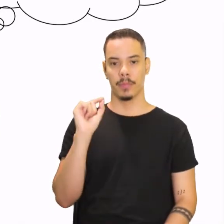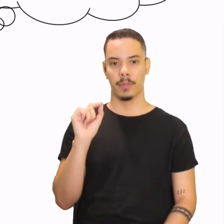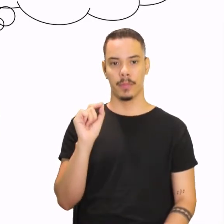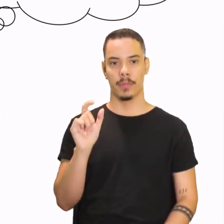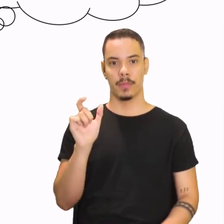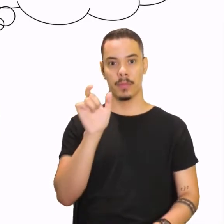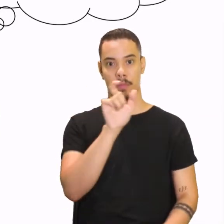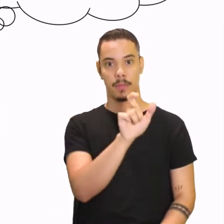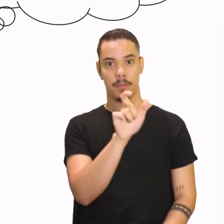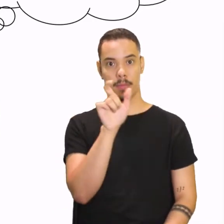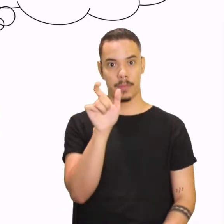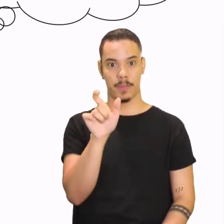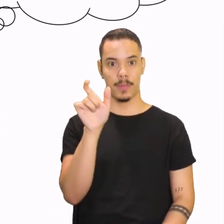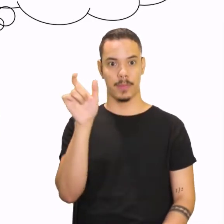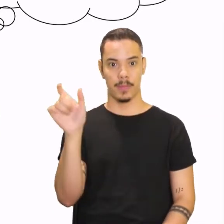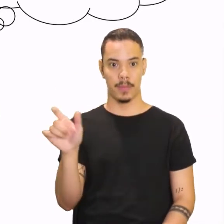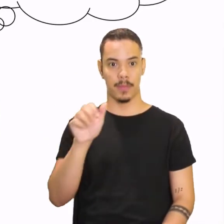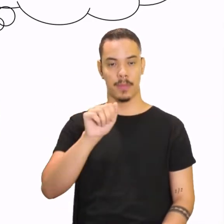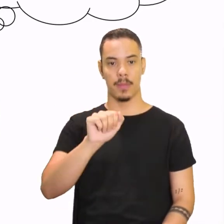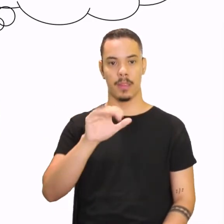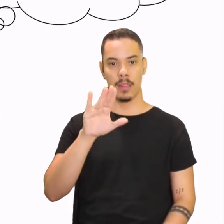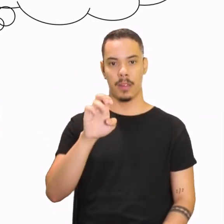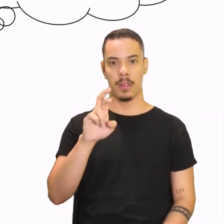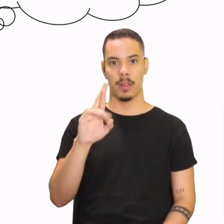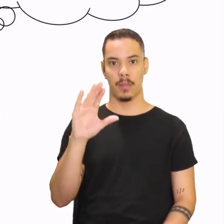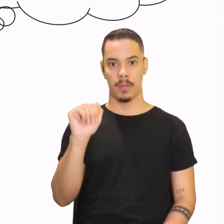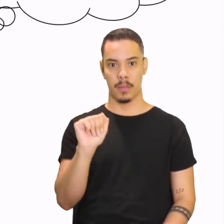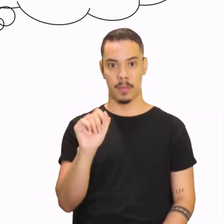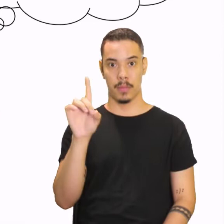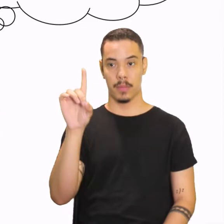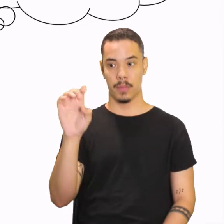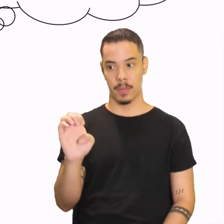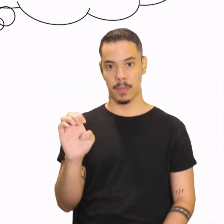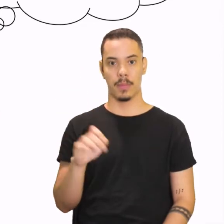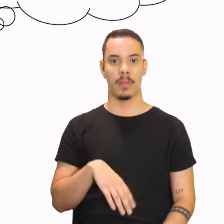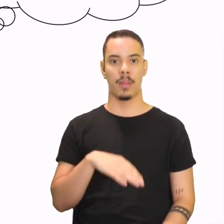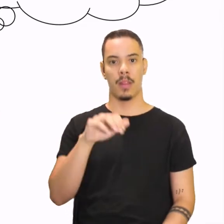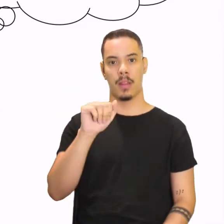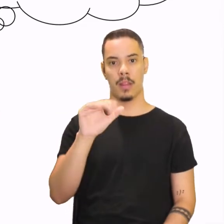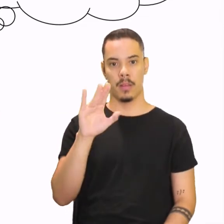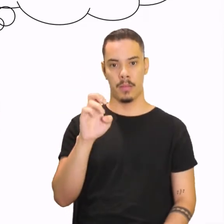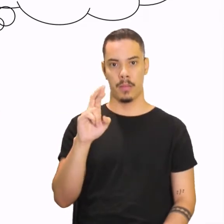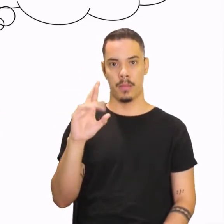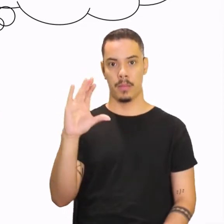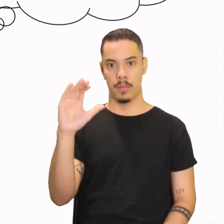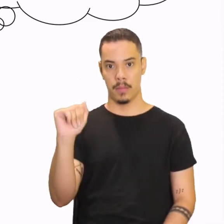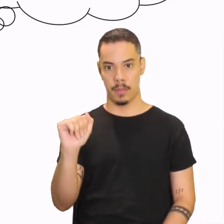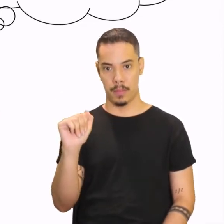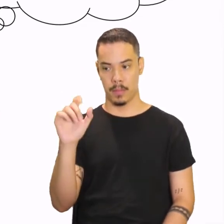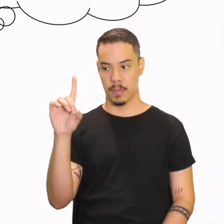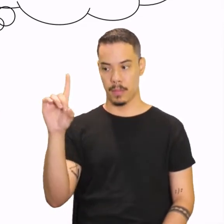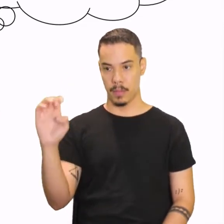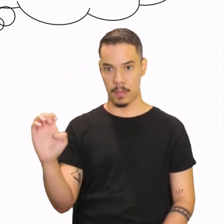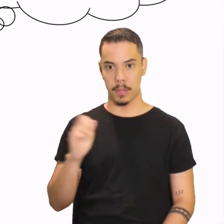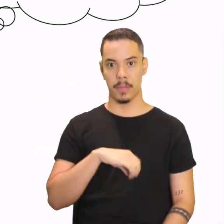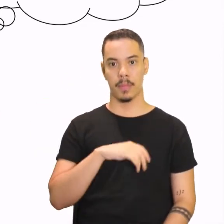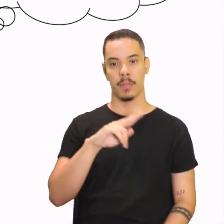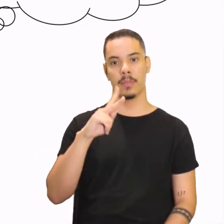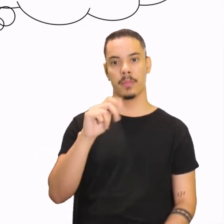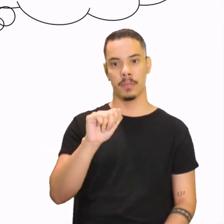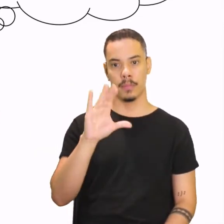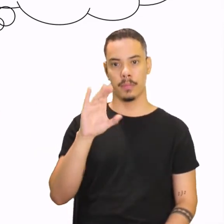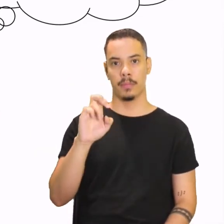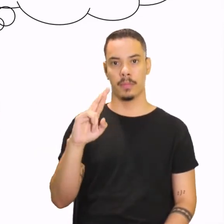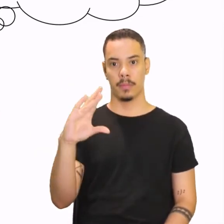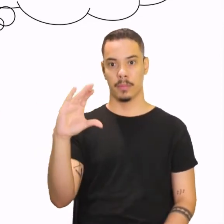né, palavras, três expressões que vocês vão prestar atenção, que todas a